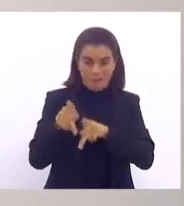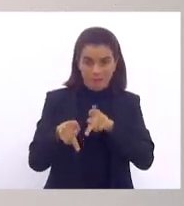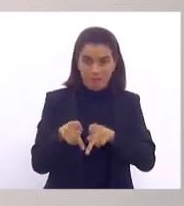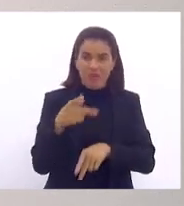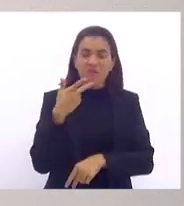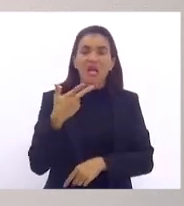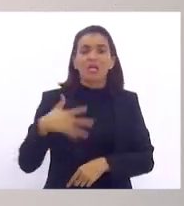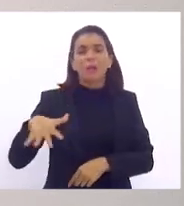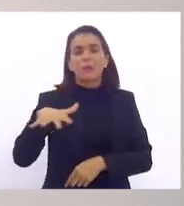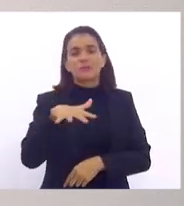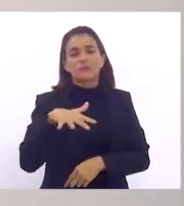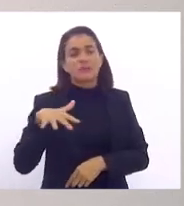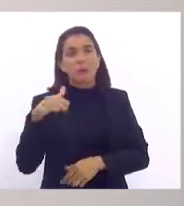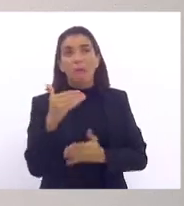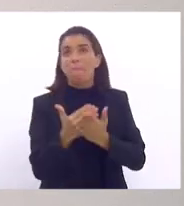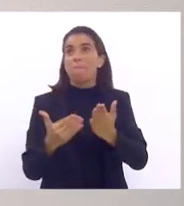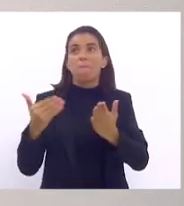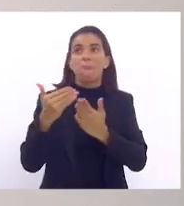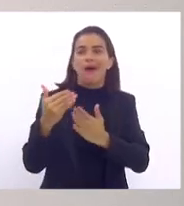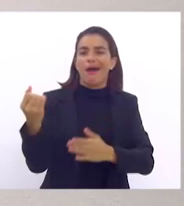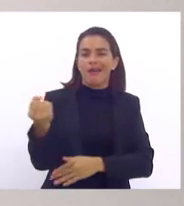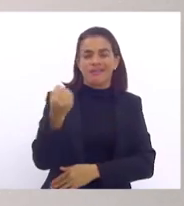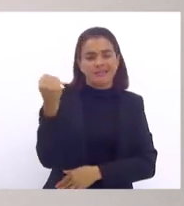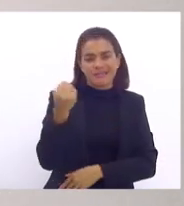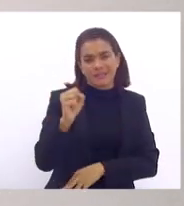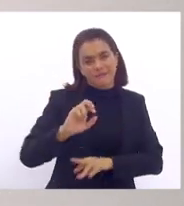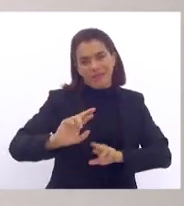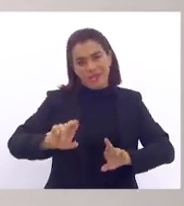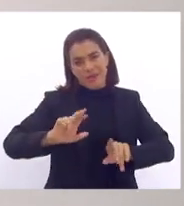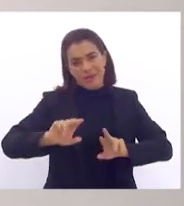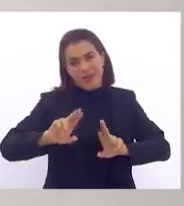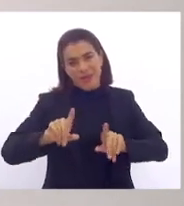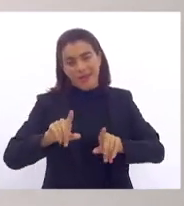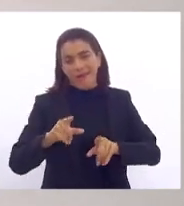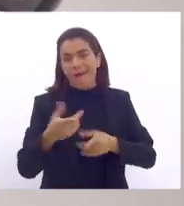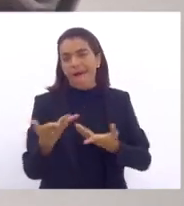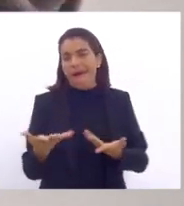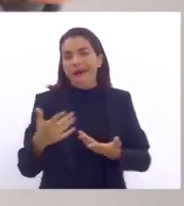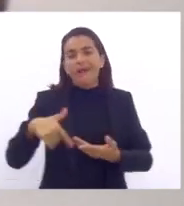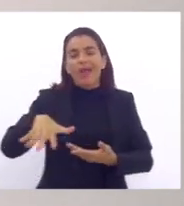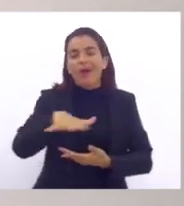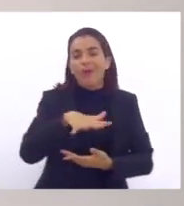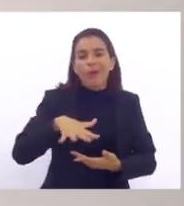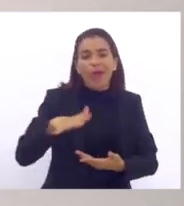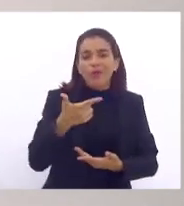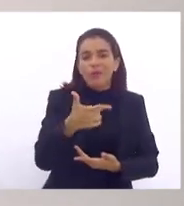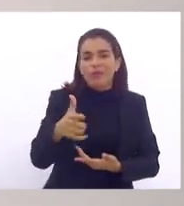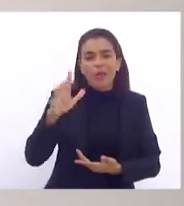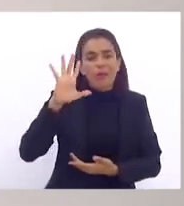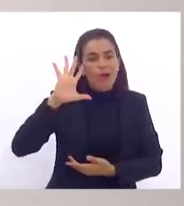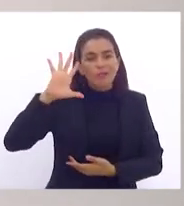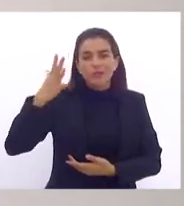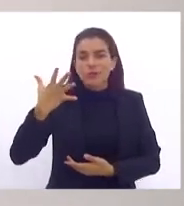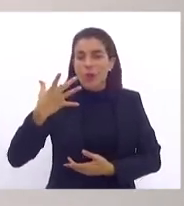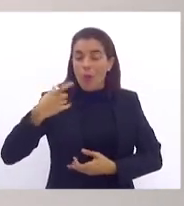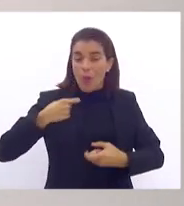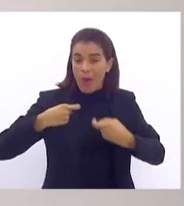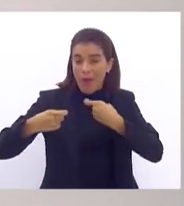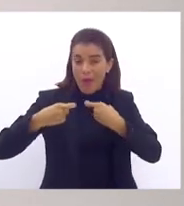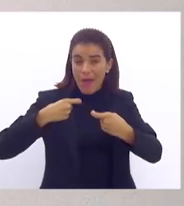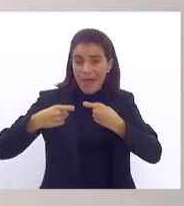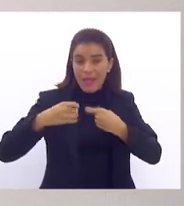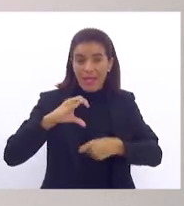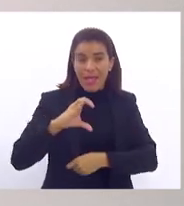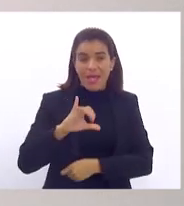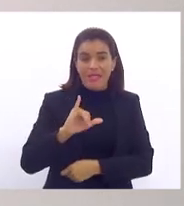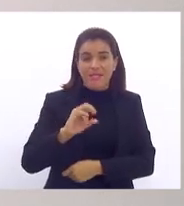é uma situação das mais graves e que é uma terra arrasada né uma guerra civil não